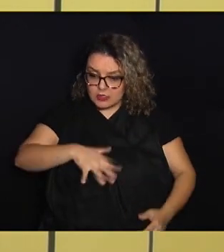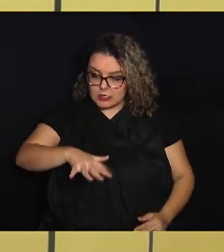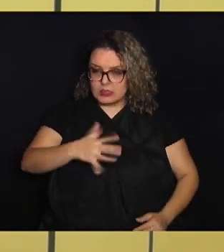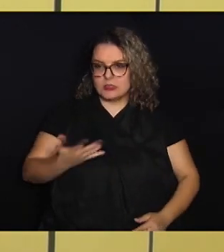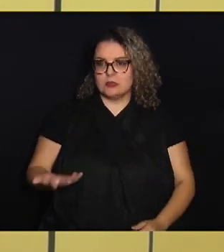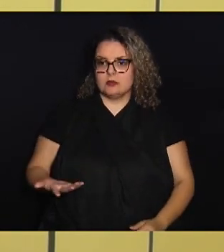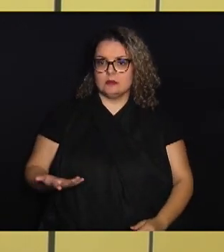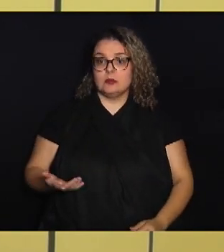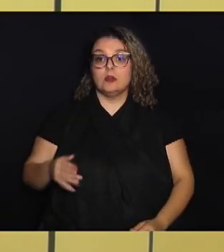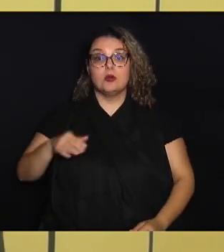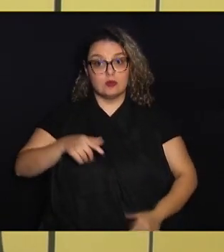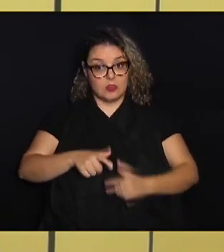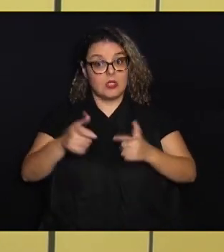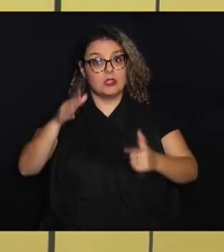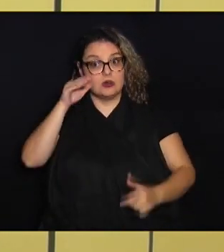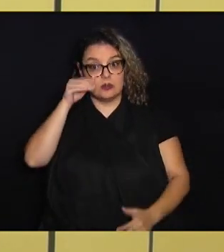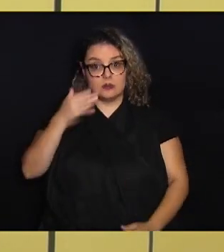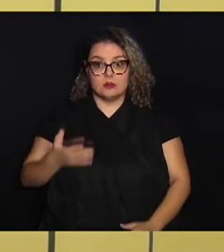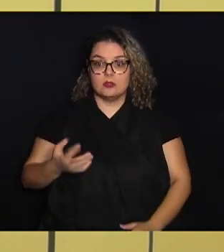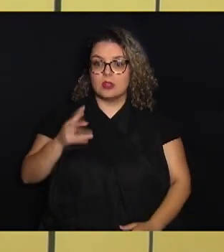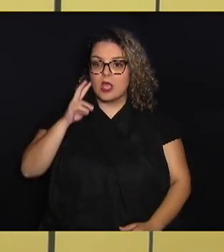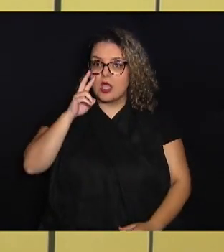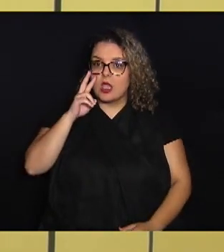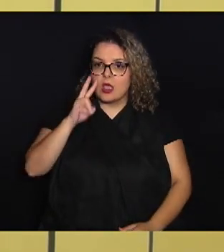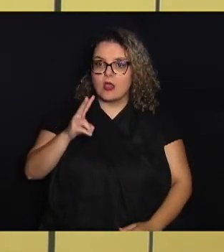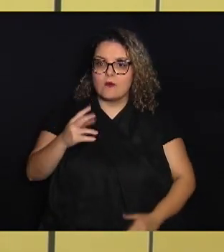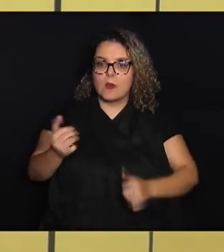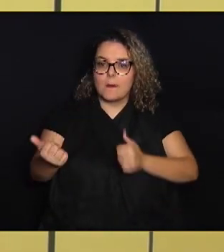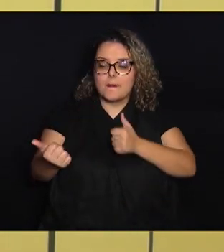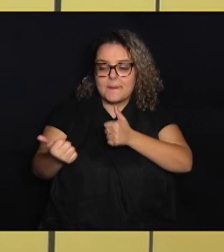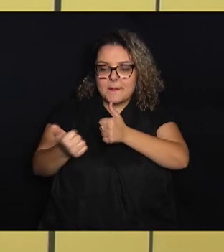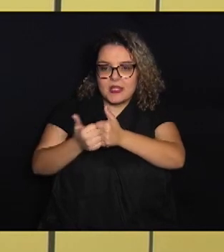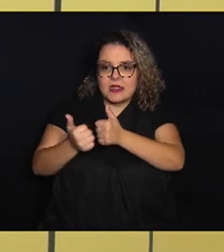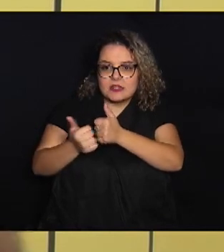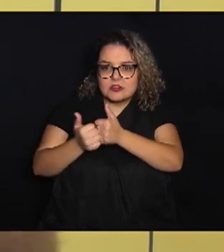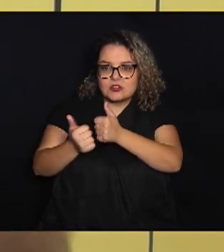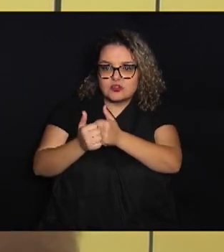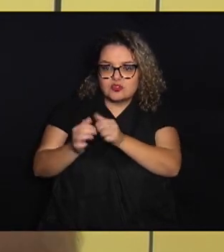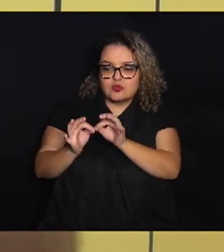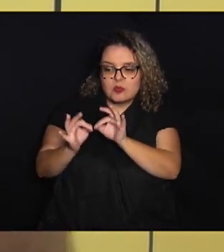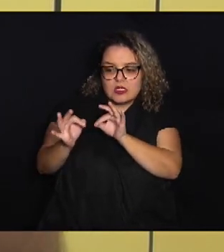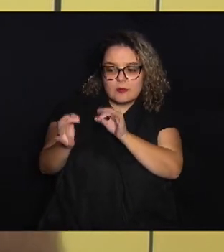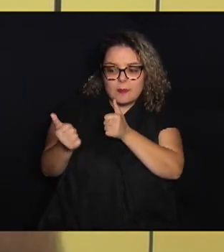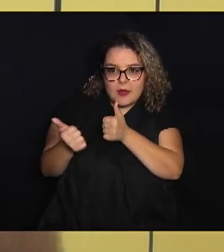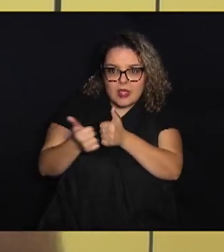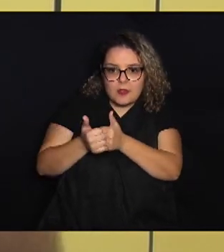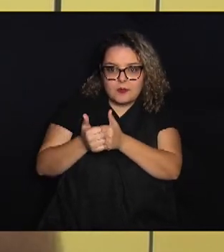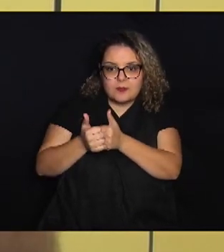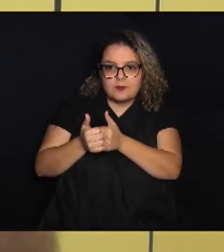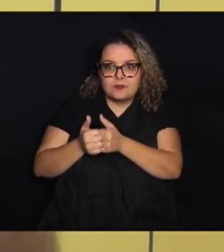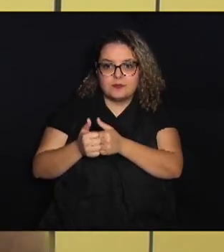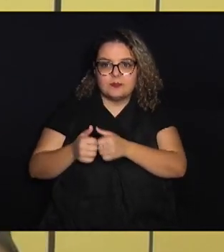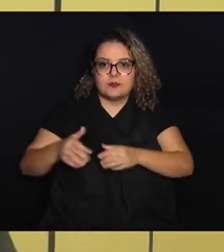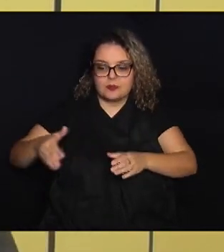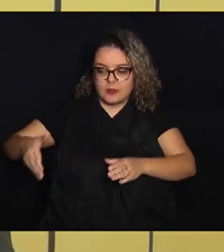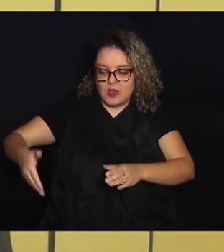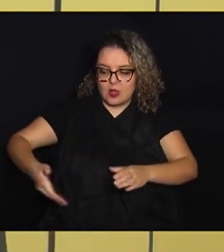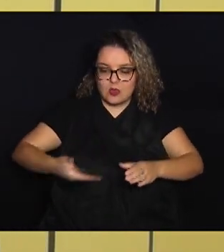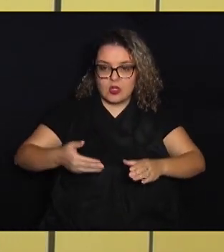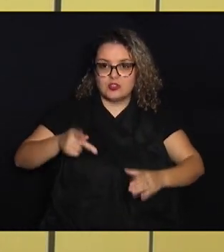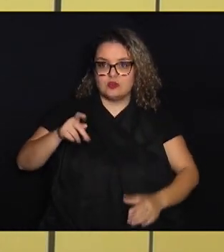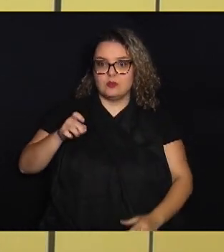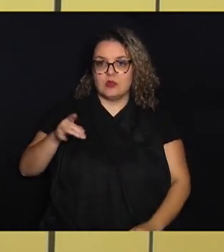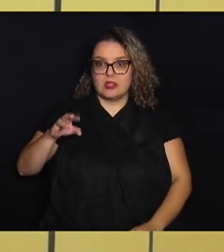E uma grande curiosidade, cara, eu cheguei perto, assim, ó, dessa distância da colher de pedreiro que o